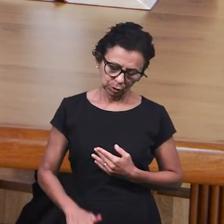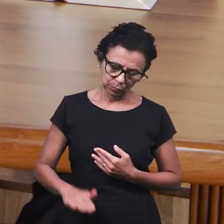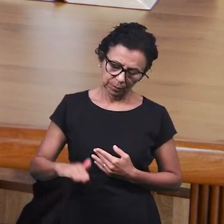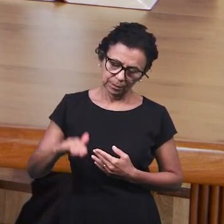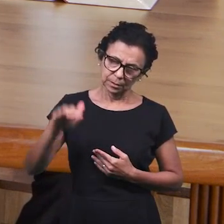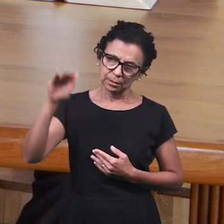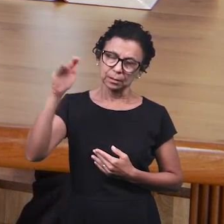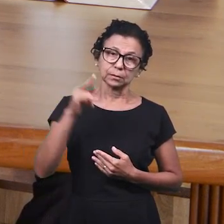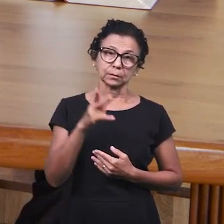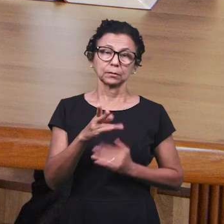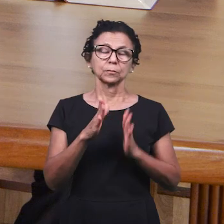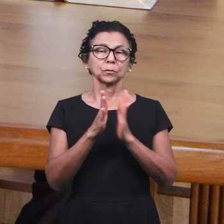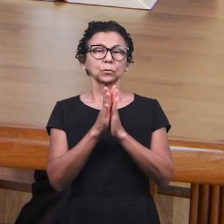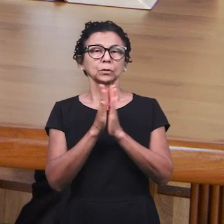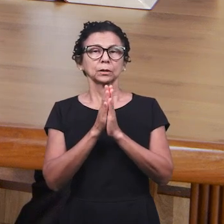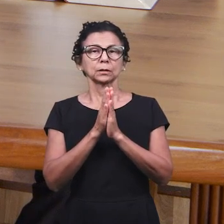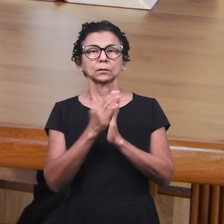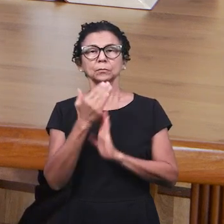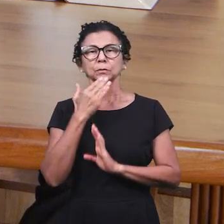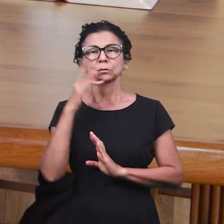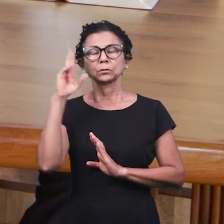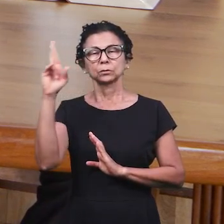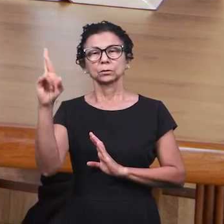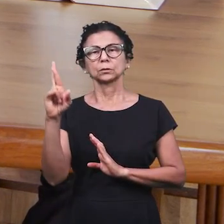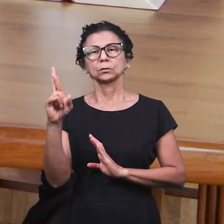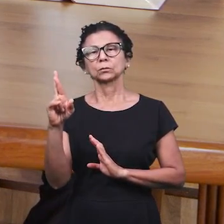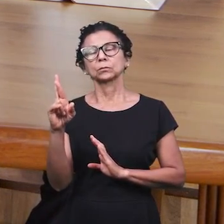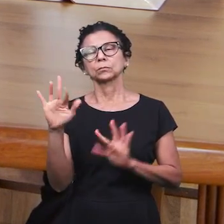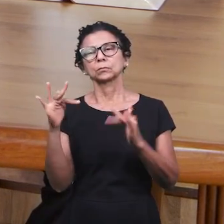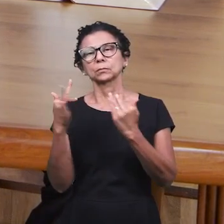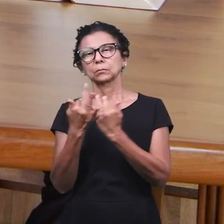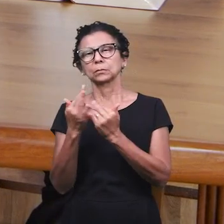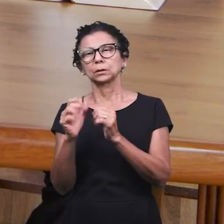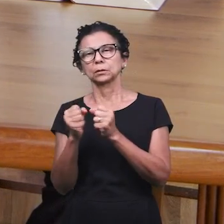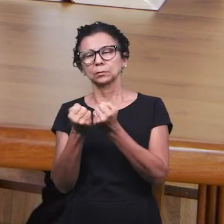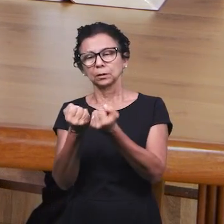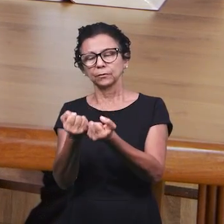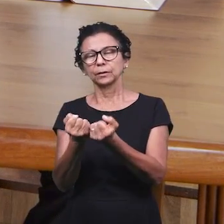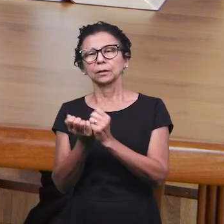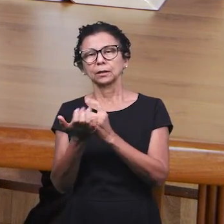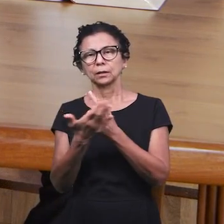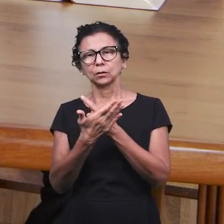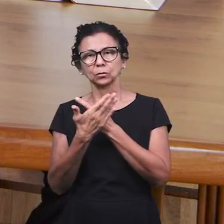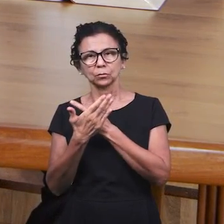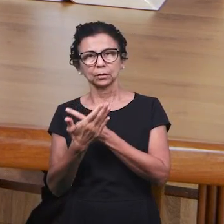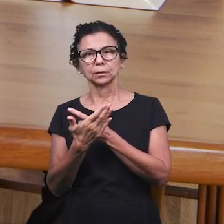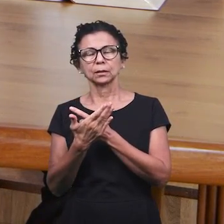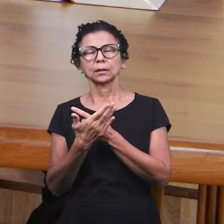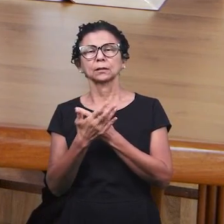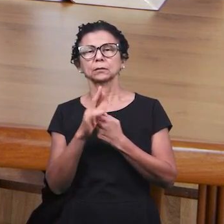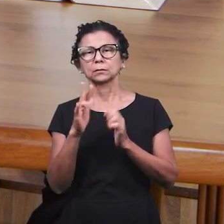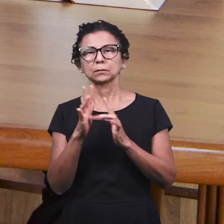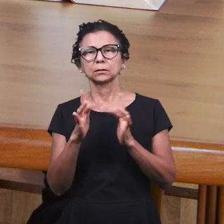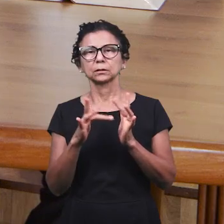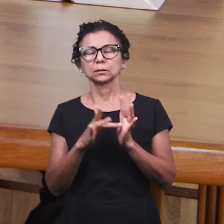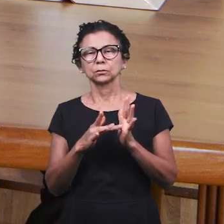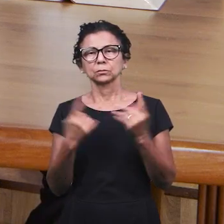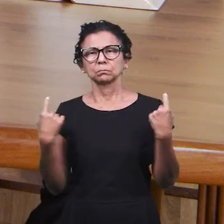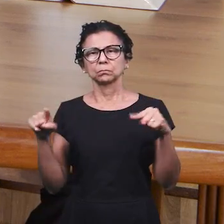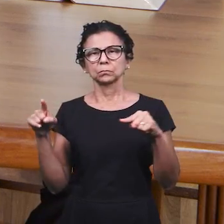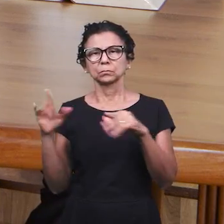né, porque o Senhor tem nos dado vitória, tem nos dado condições para vencer. E dentro desse texto que Fábio leu